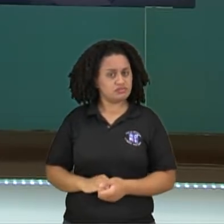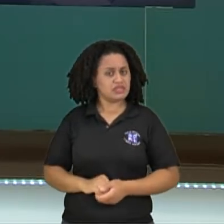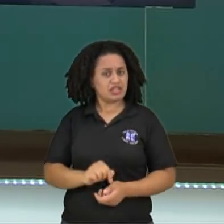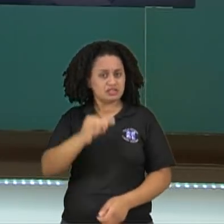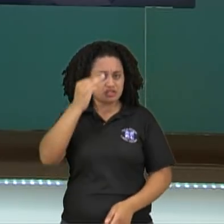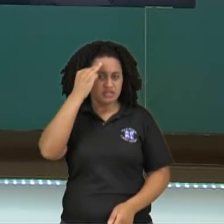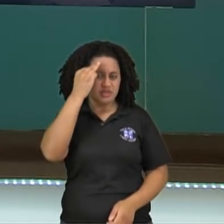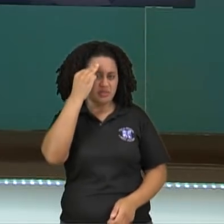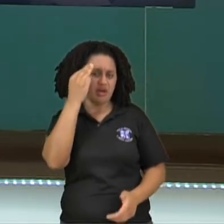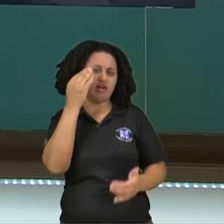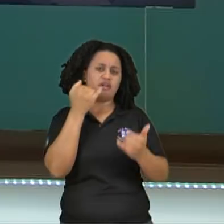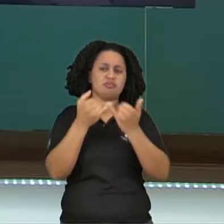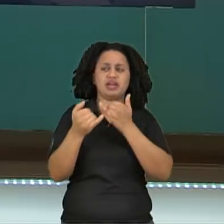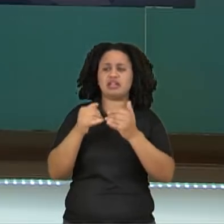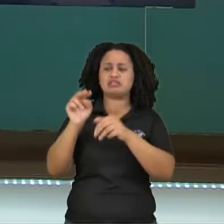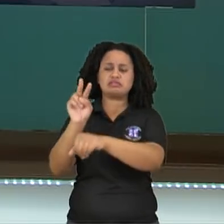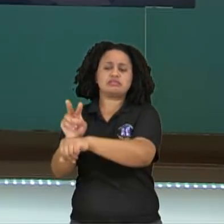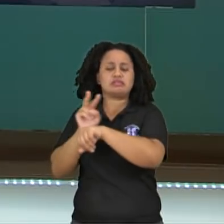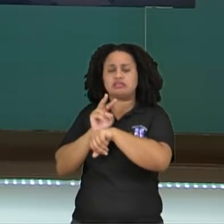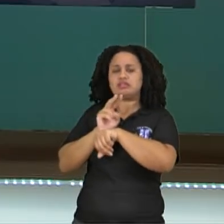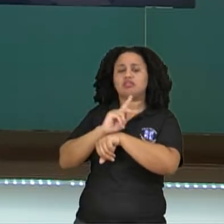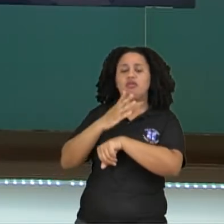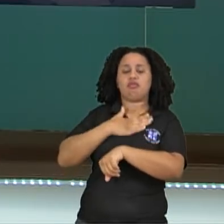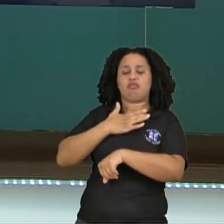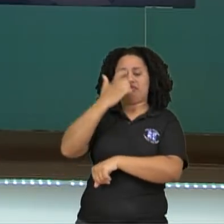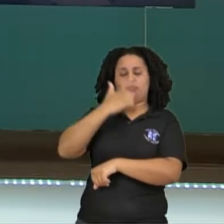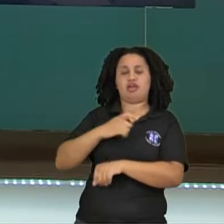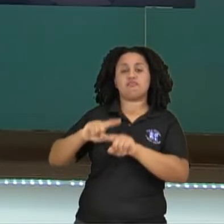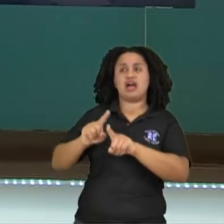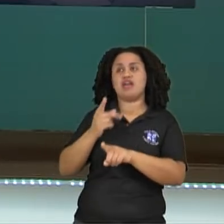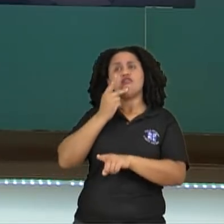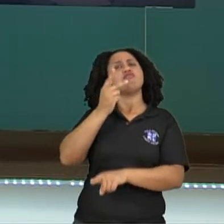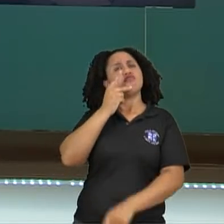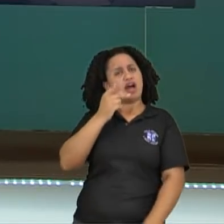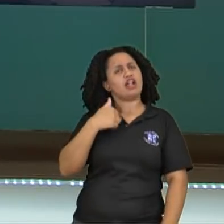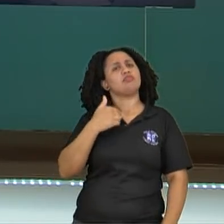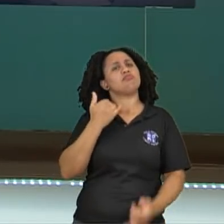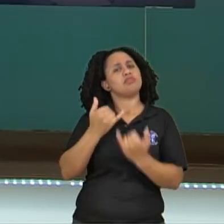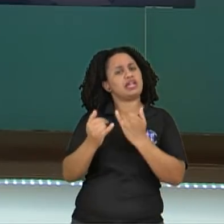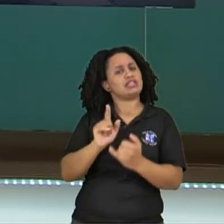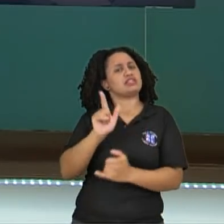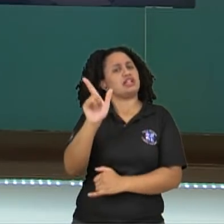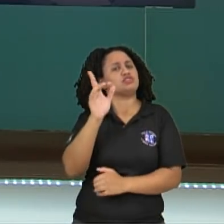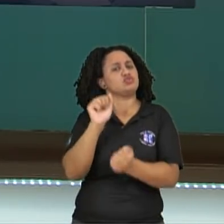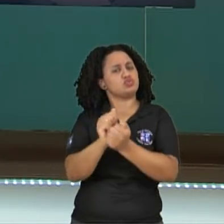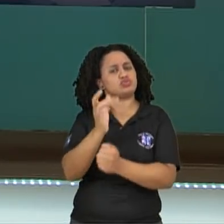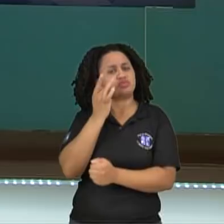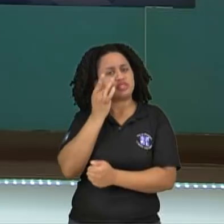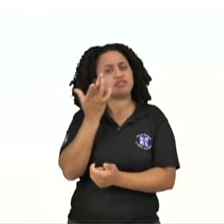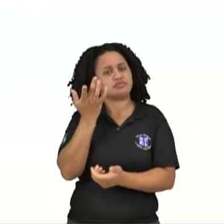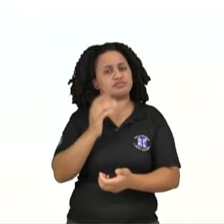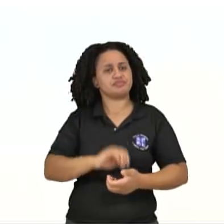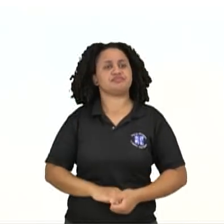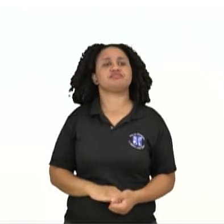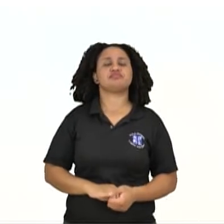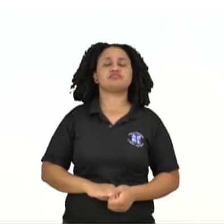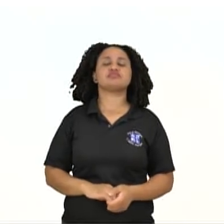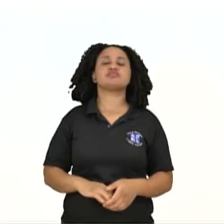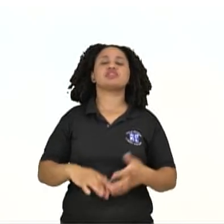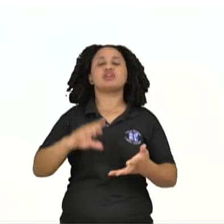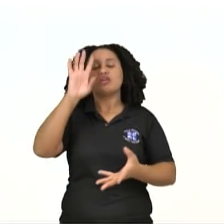que parece que é emprestada, que não é sua, mas você fala como se fosse sua. Interessante, né? Entender a noção de memória